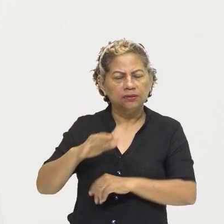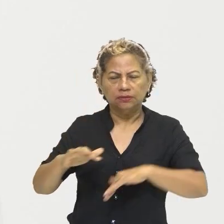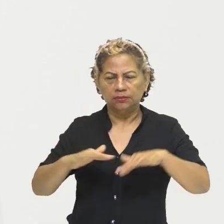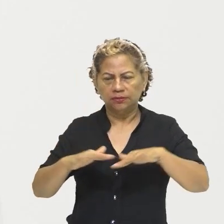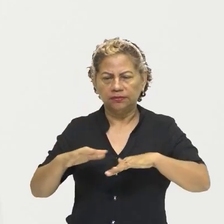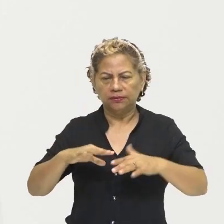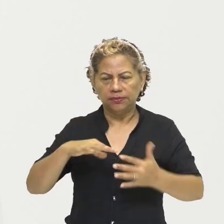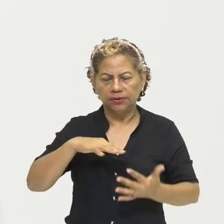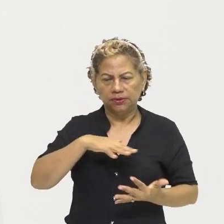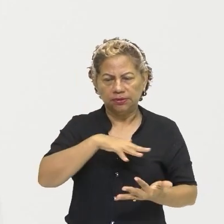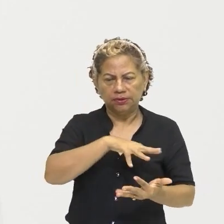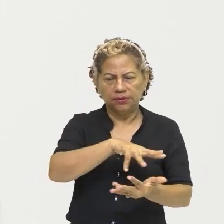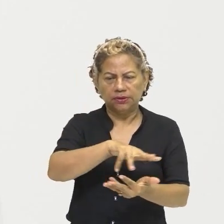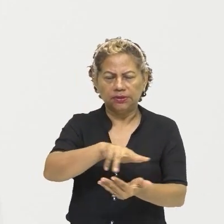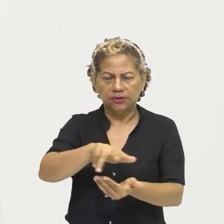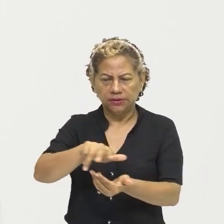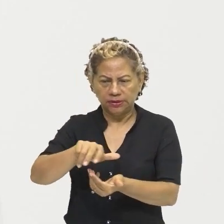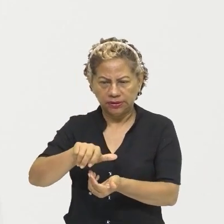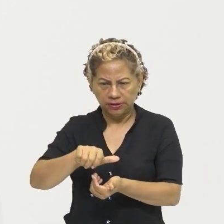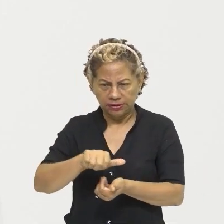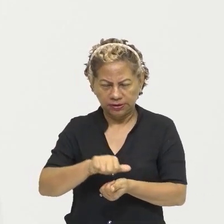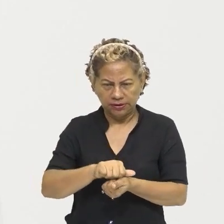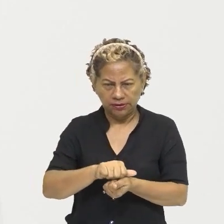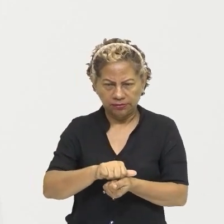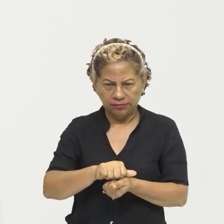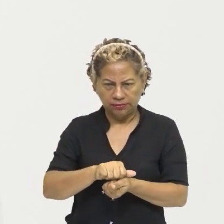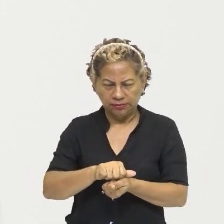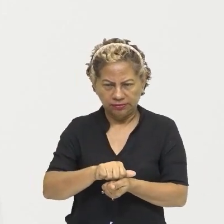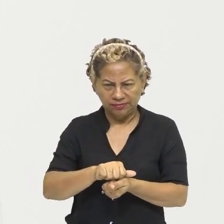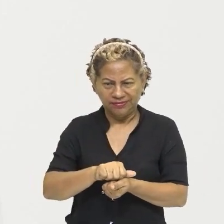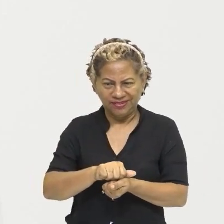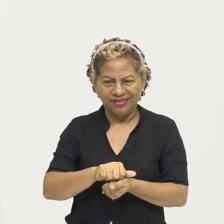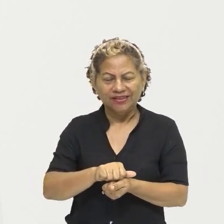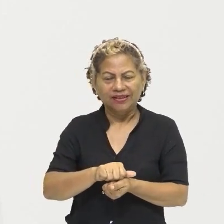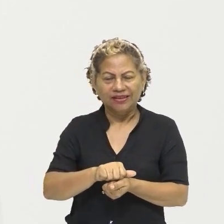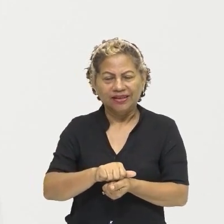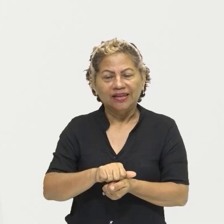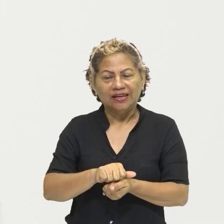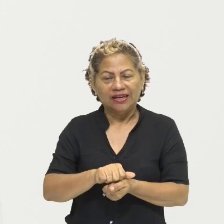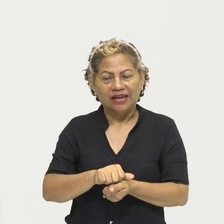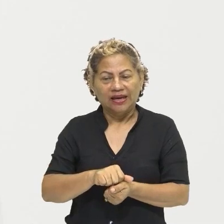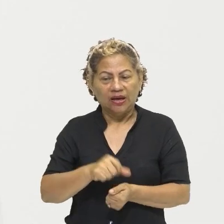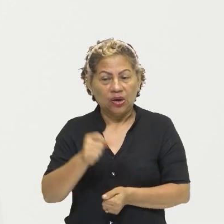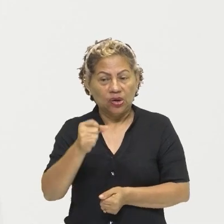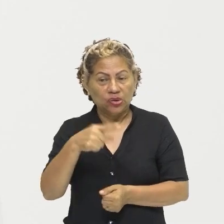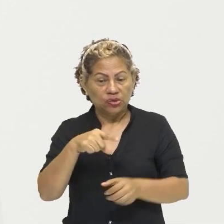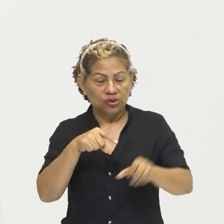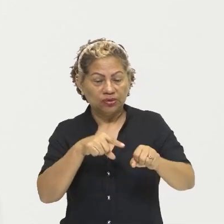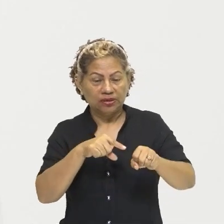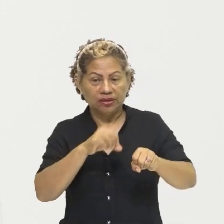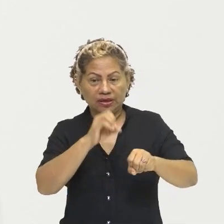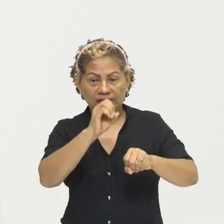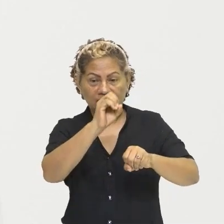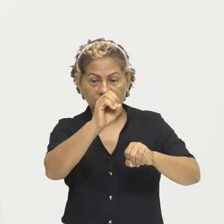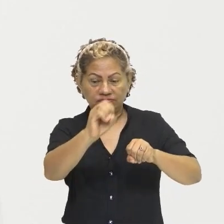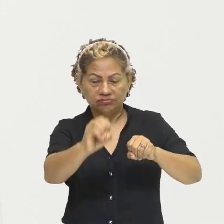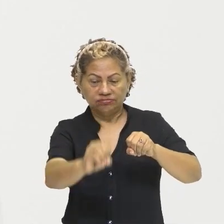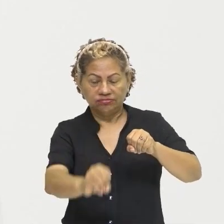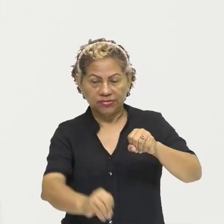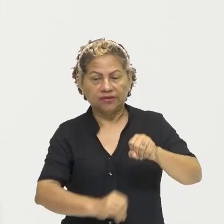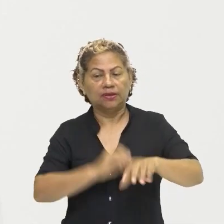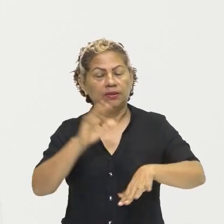Terra, que a Terra se movimenta ao redor do Sol, e realmente isso acontece. Mas como eu disse, depende do ponto de referência, porque movimento